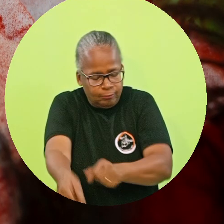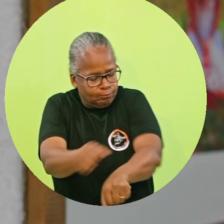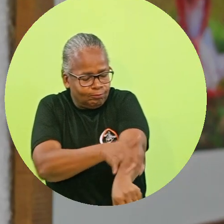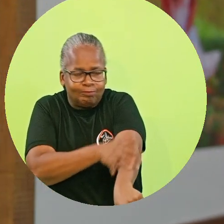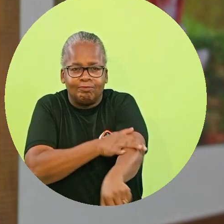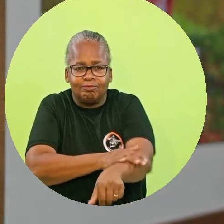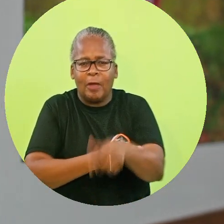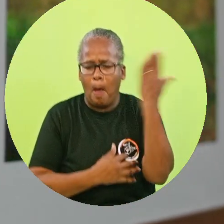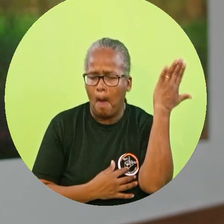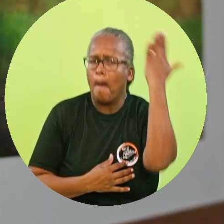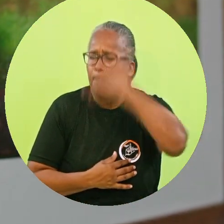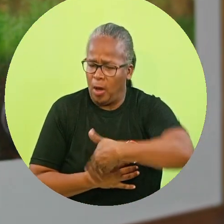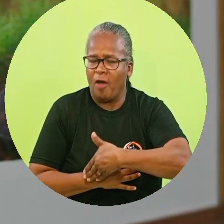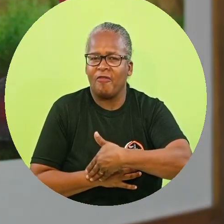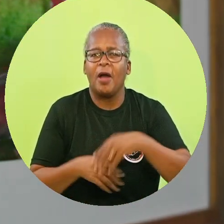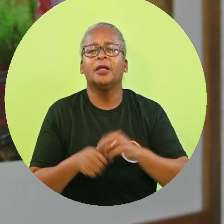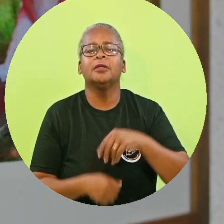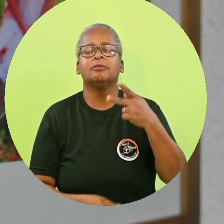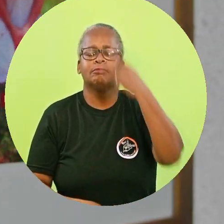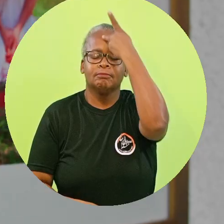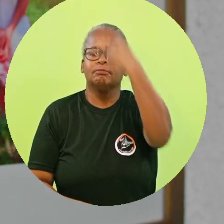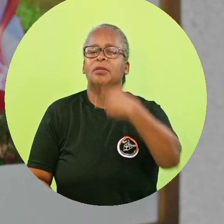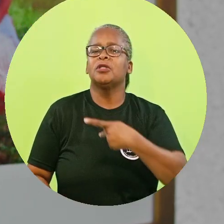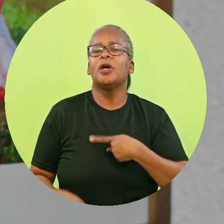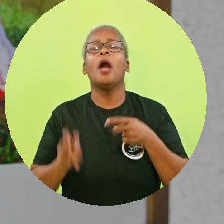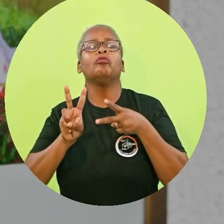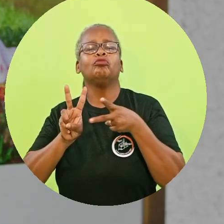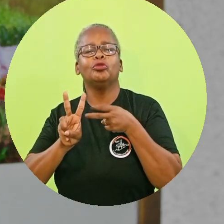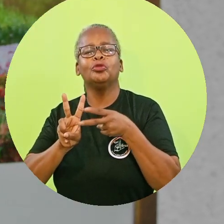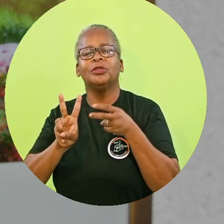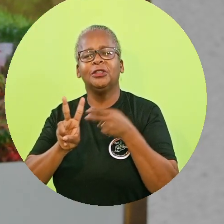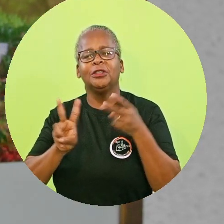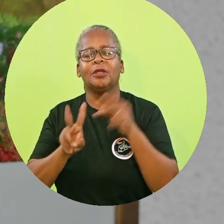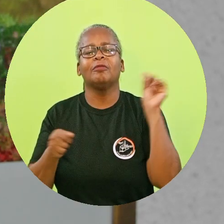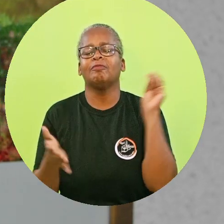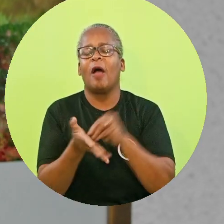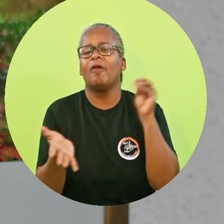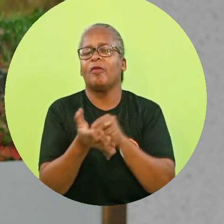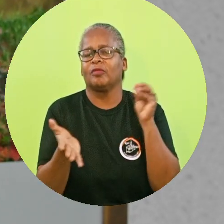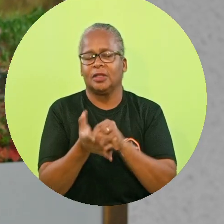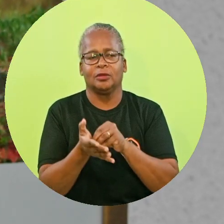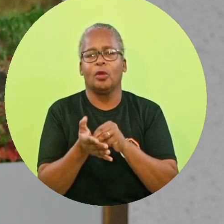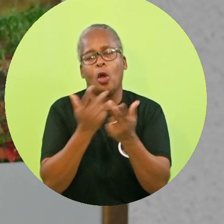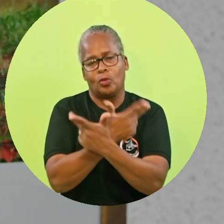prova irrefutável de que o arquivo pessoal e de Pindorama está incompleto.